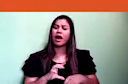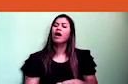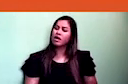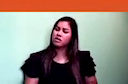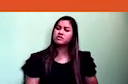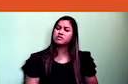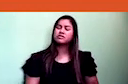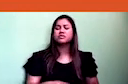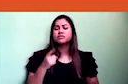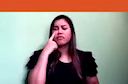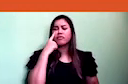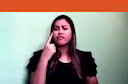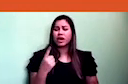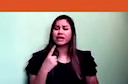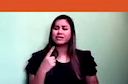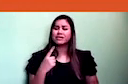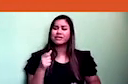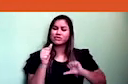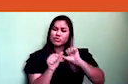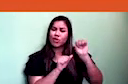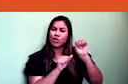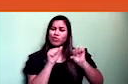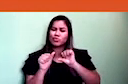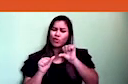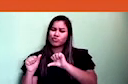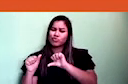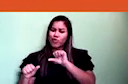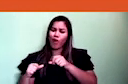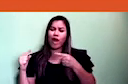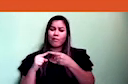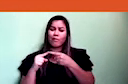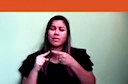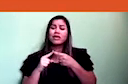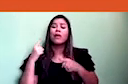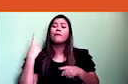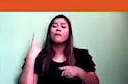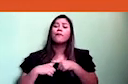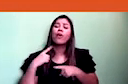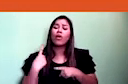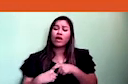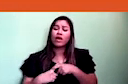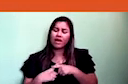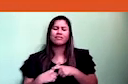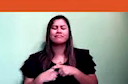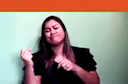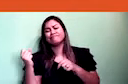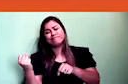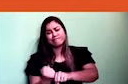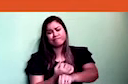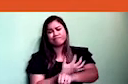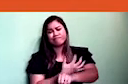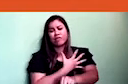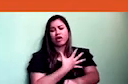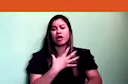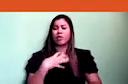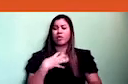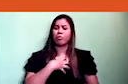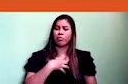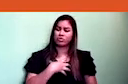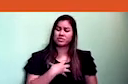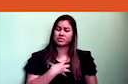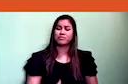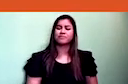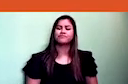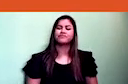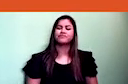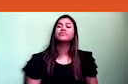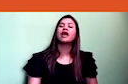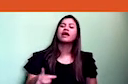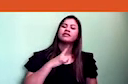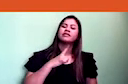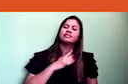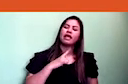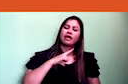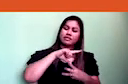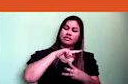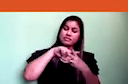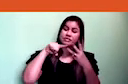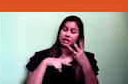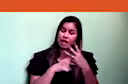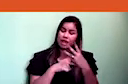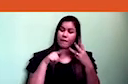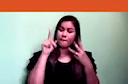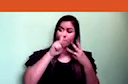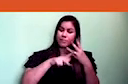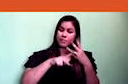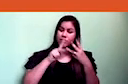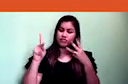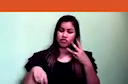possíveis a partir de uma disfunção emocional. E aí eu trouxe para vocês 3 professores, né? 2 deles eu tive a honra de